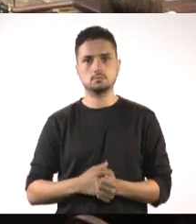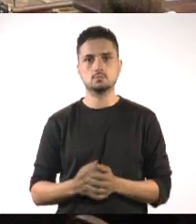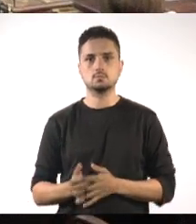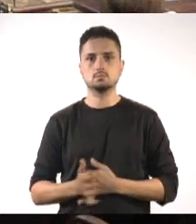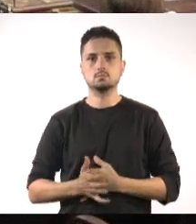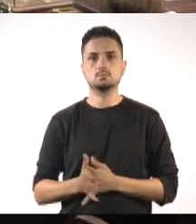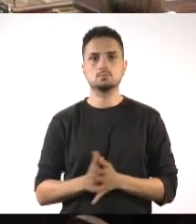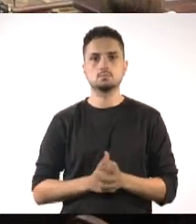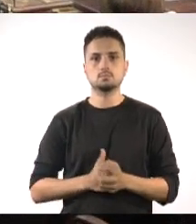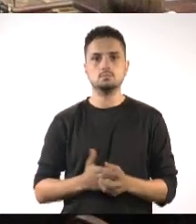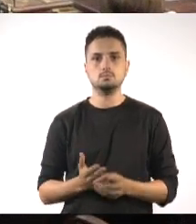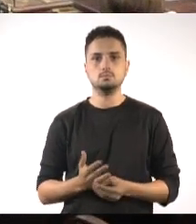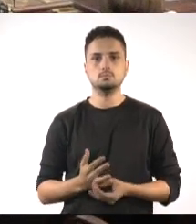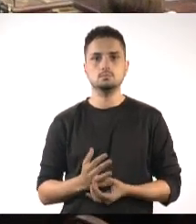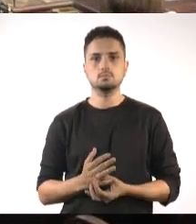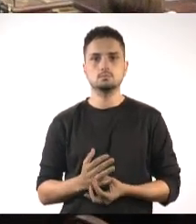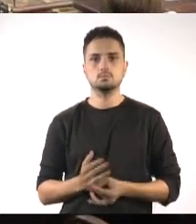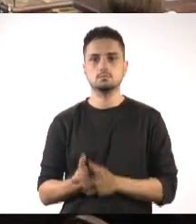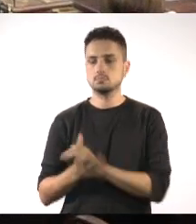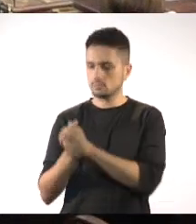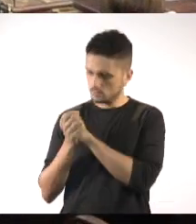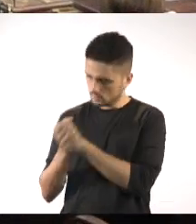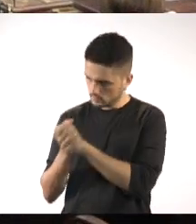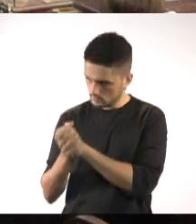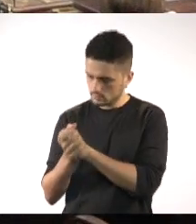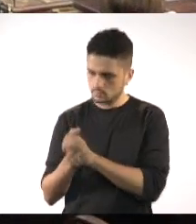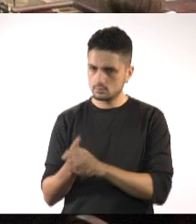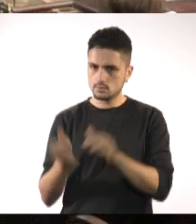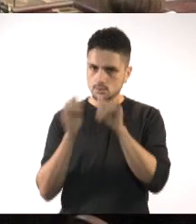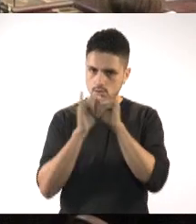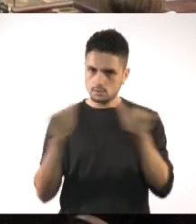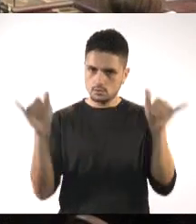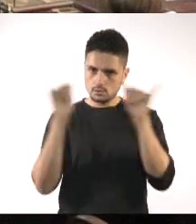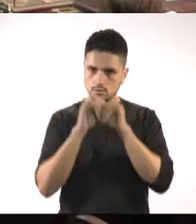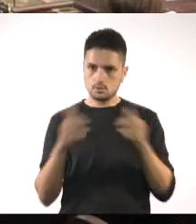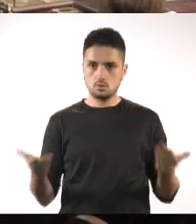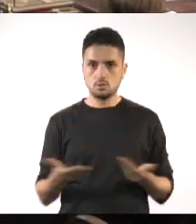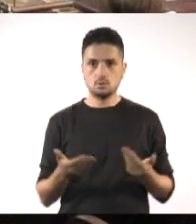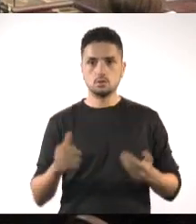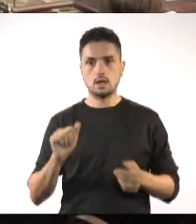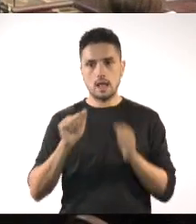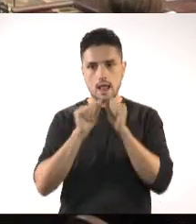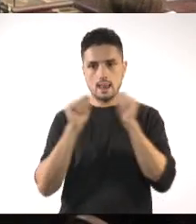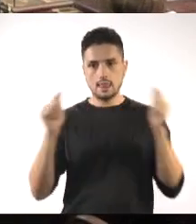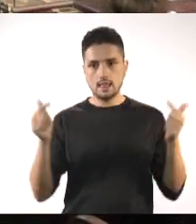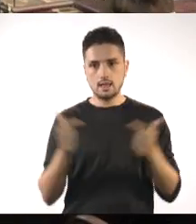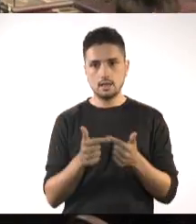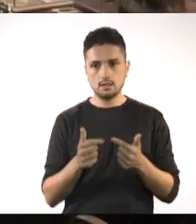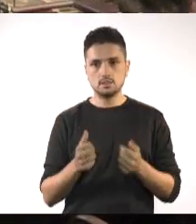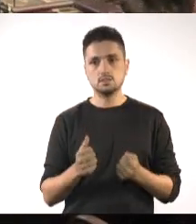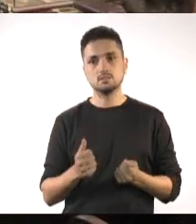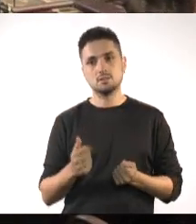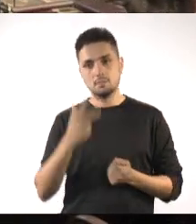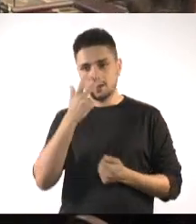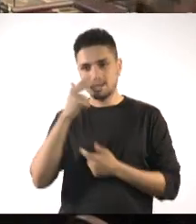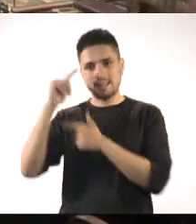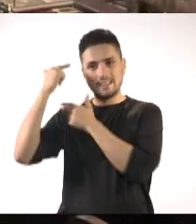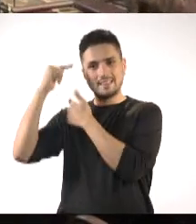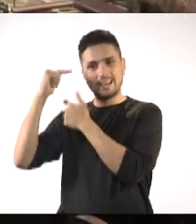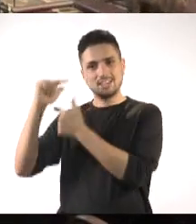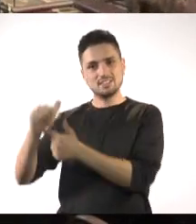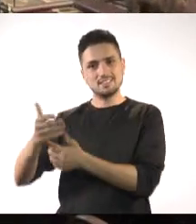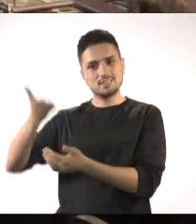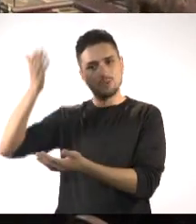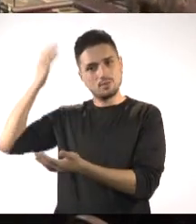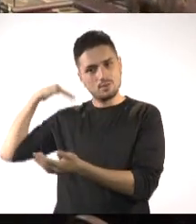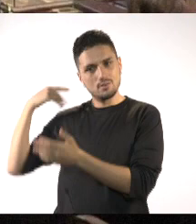com essa sessão sobre a campanha da fraternidade. A Alerj retoma uma antiga tradição.